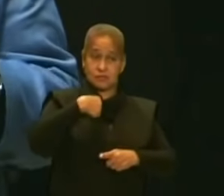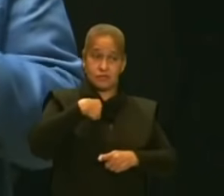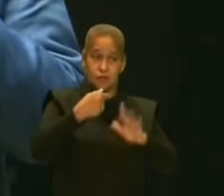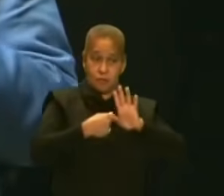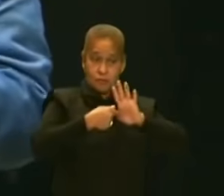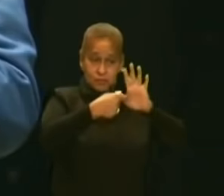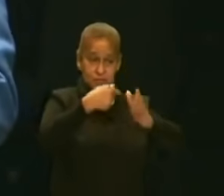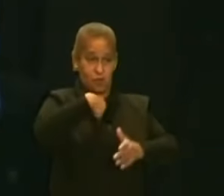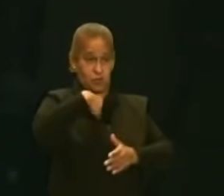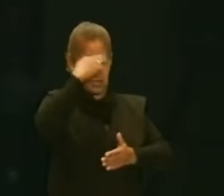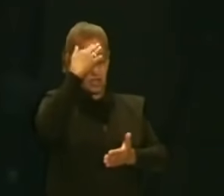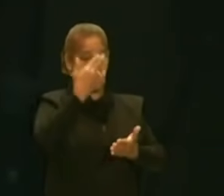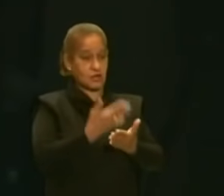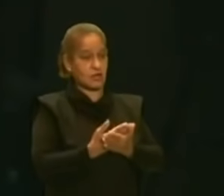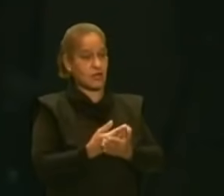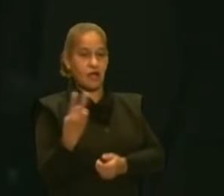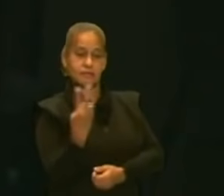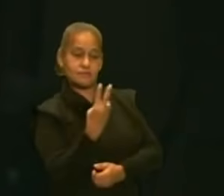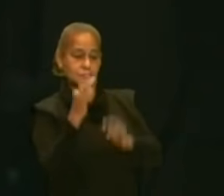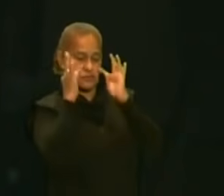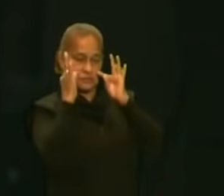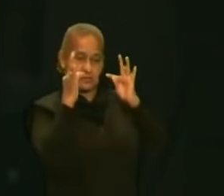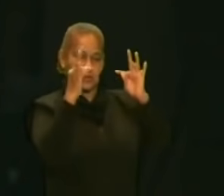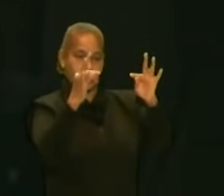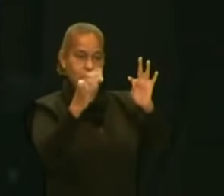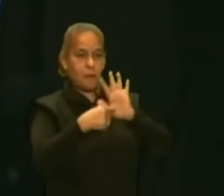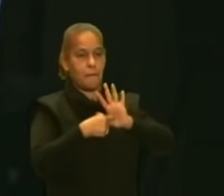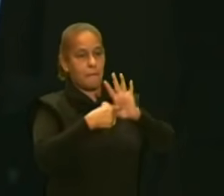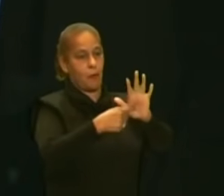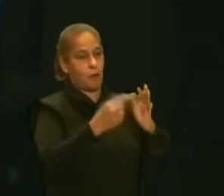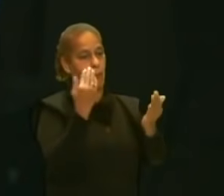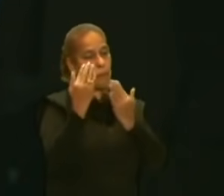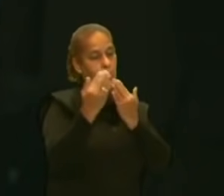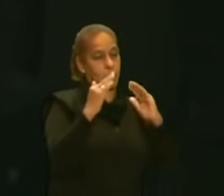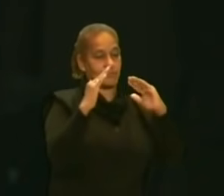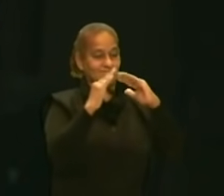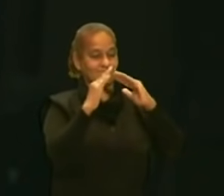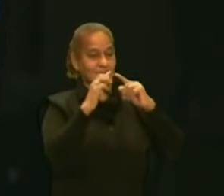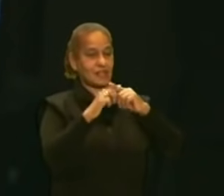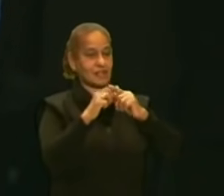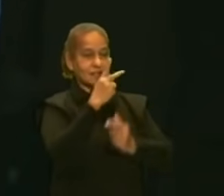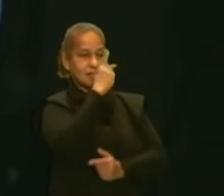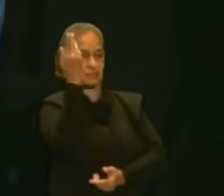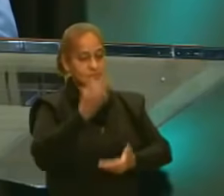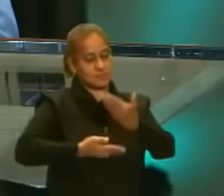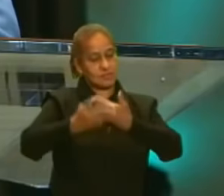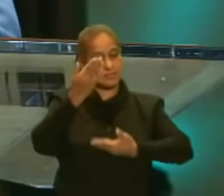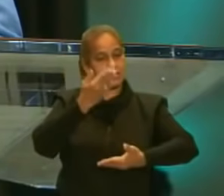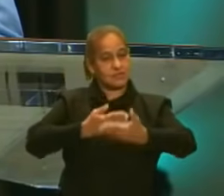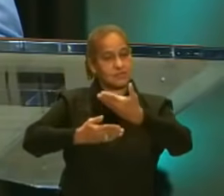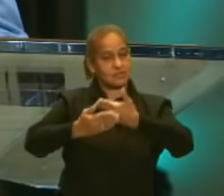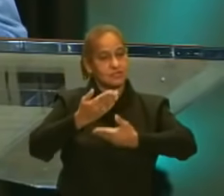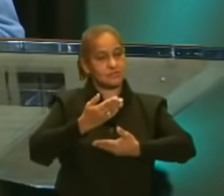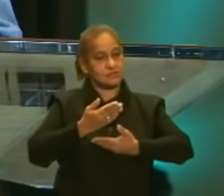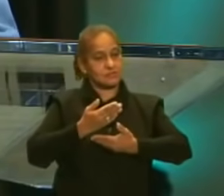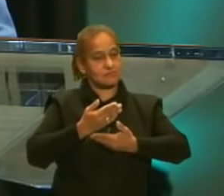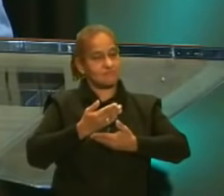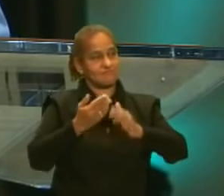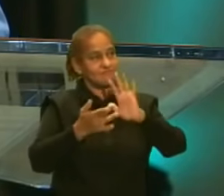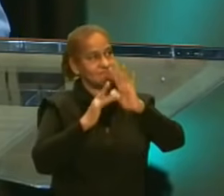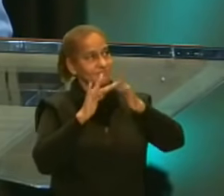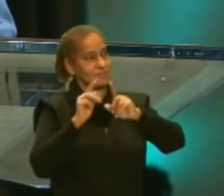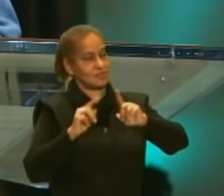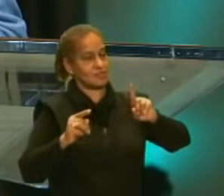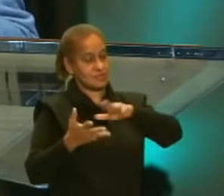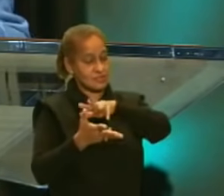representam a igreja do Senhor Jesus na história, a igreja tanto judaica quanto a